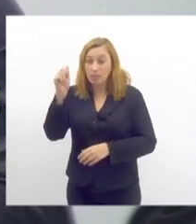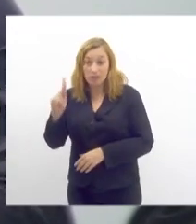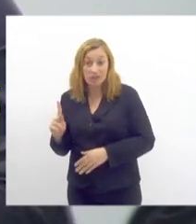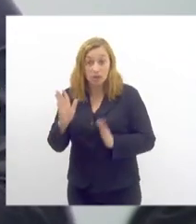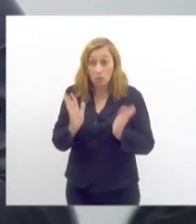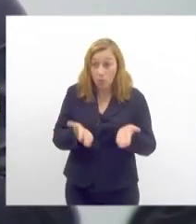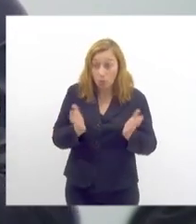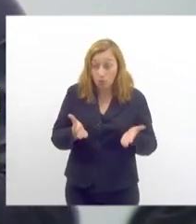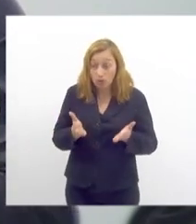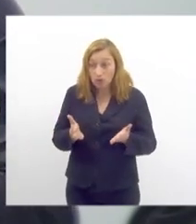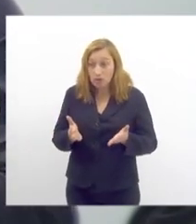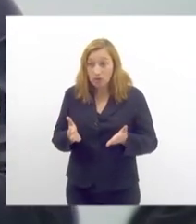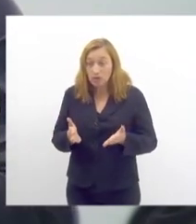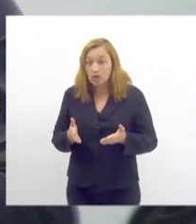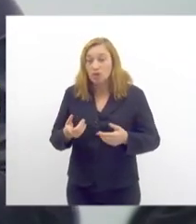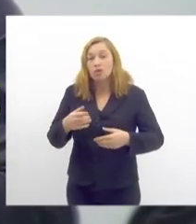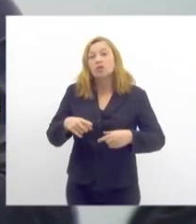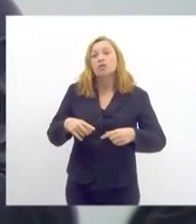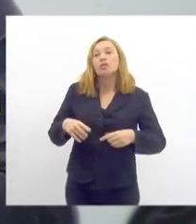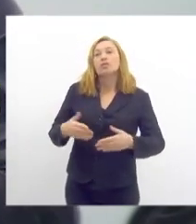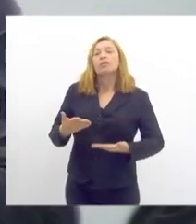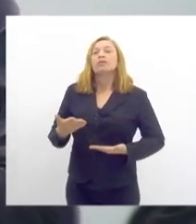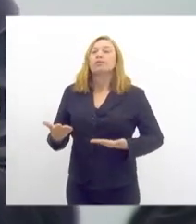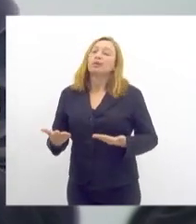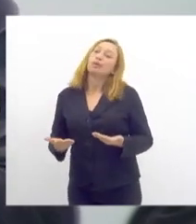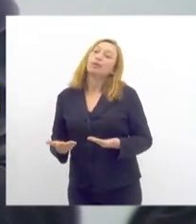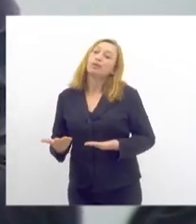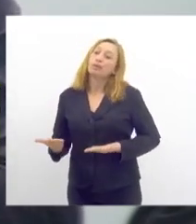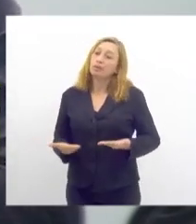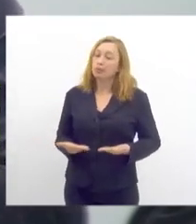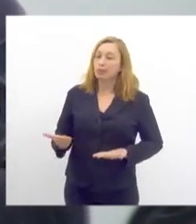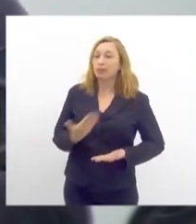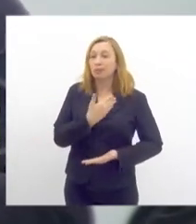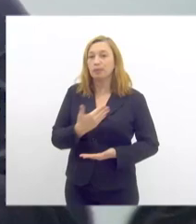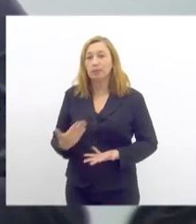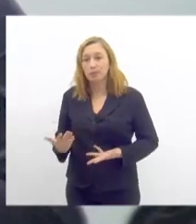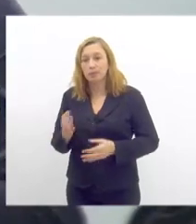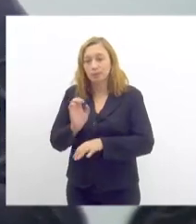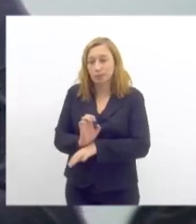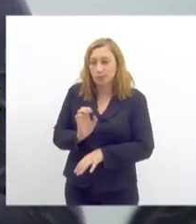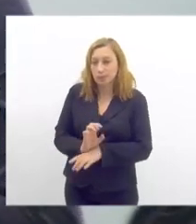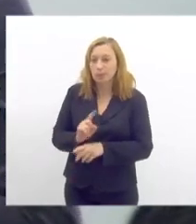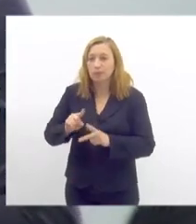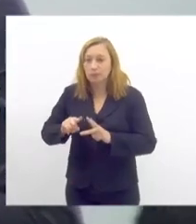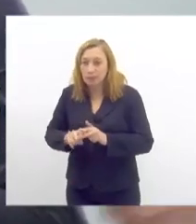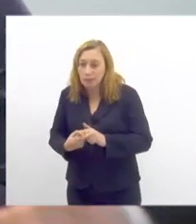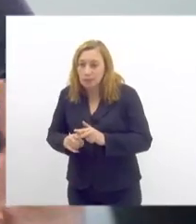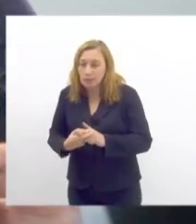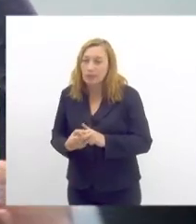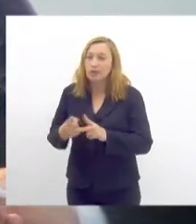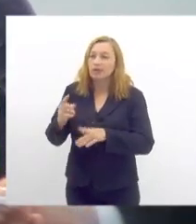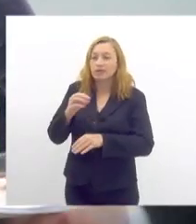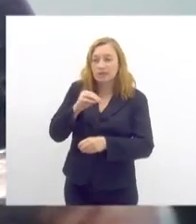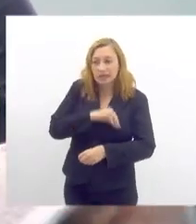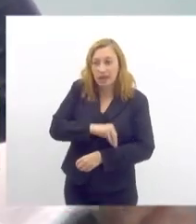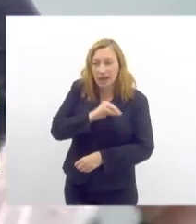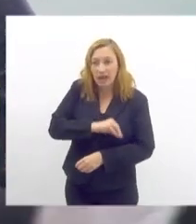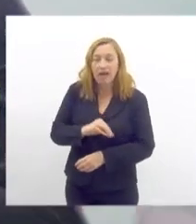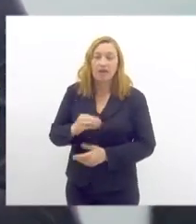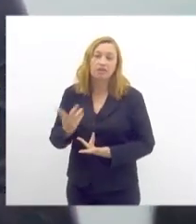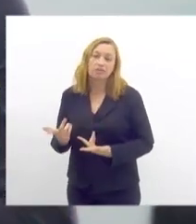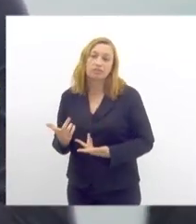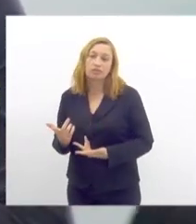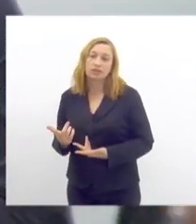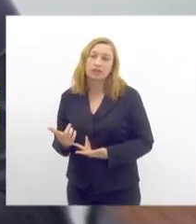e o servidor do Estado já vem há muito tempo com essa problemática de reajuste, de salários, de